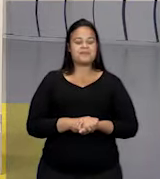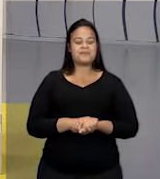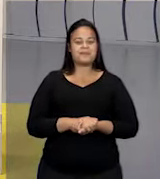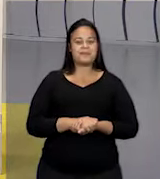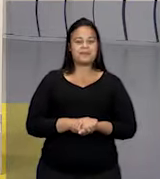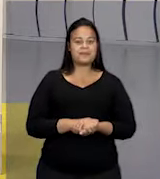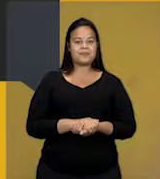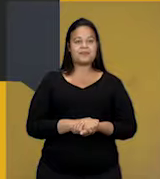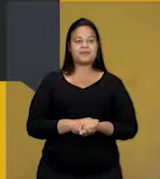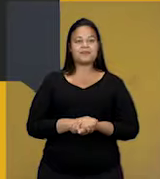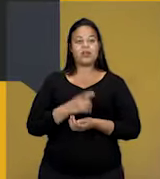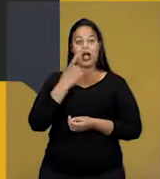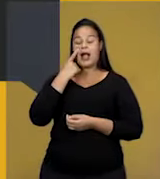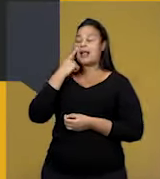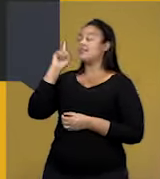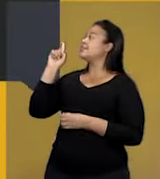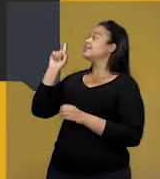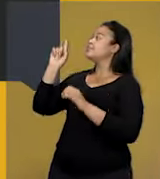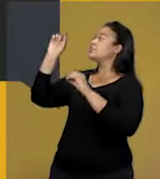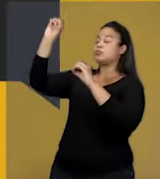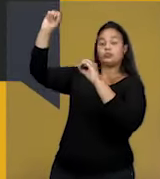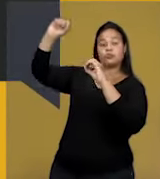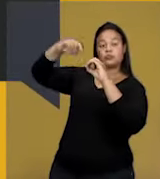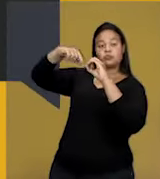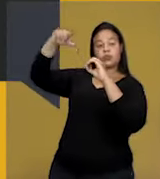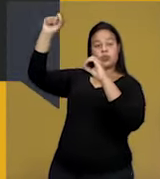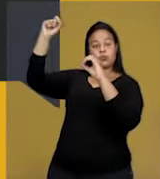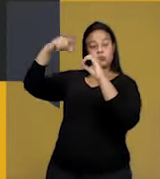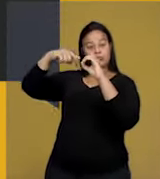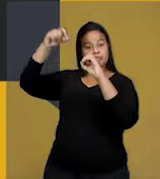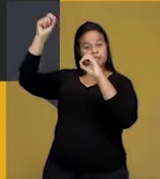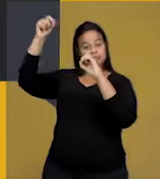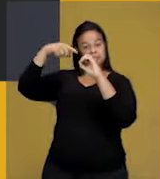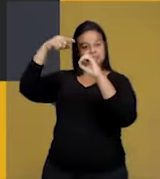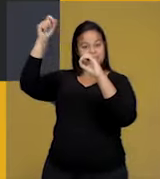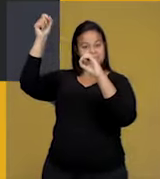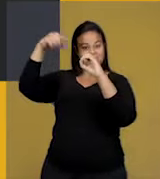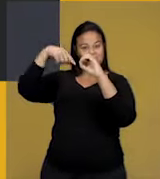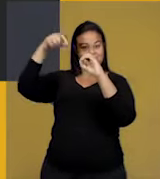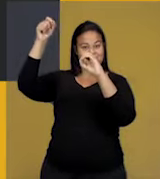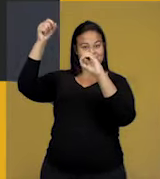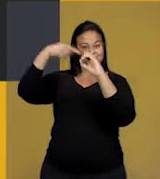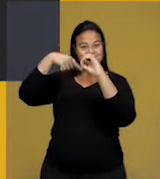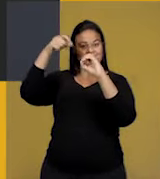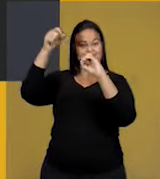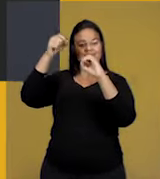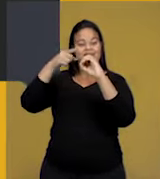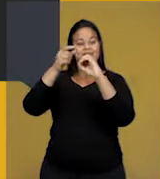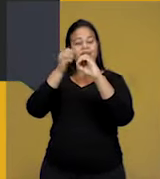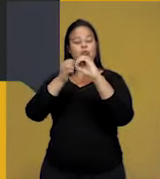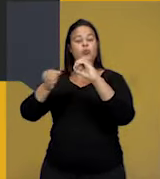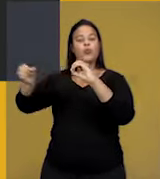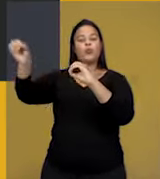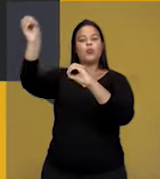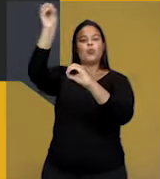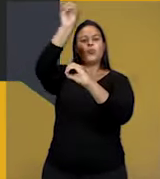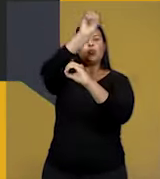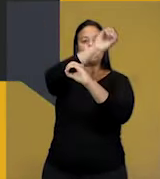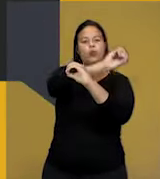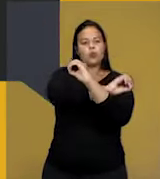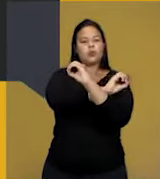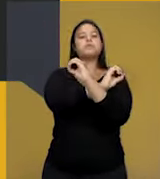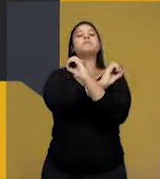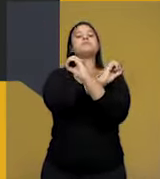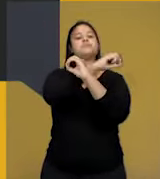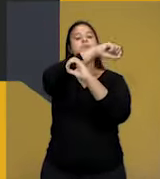sempre aqui desse lado e se pôr aqui desse